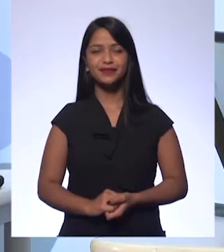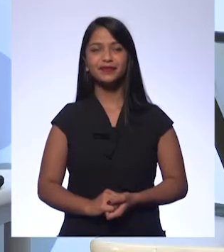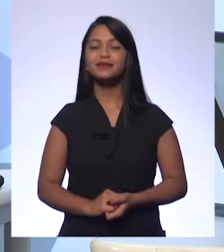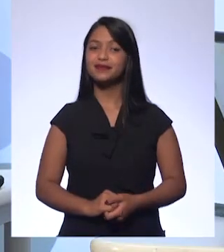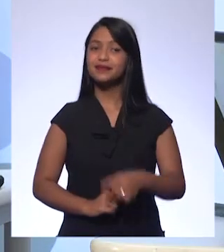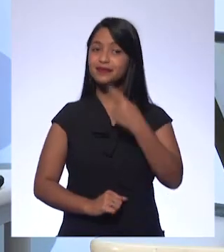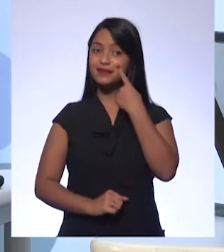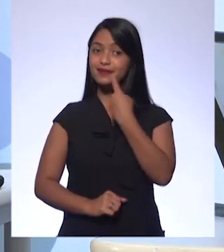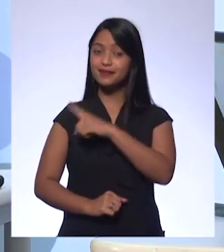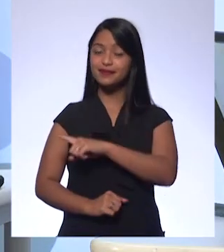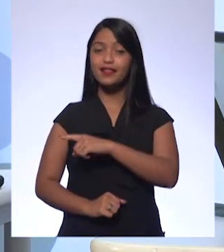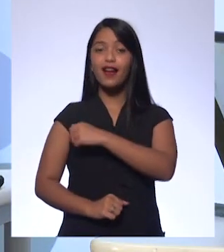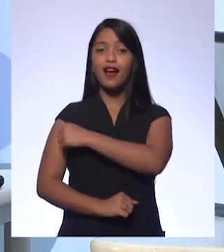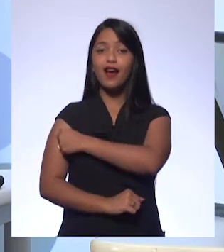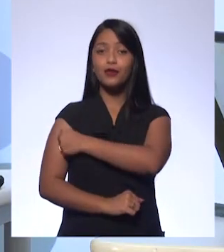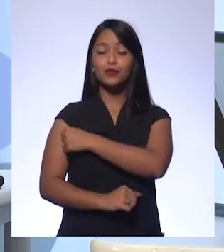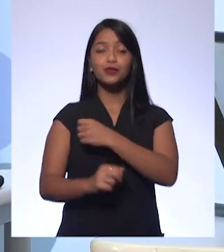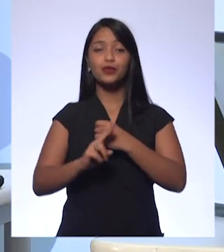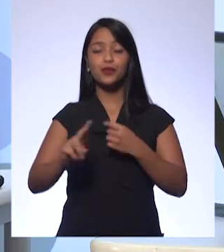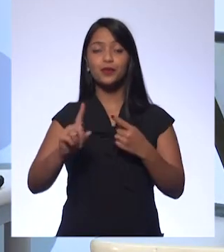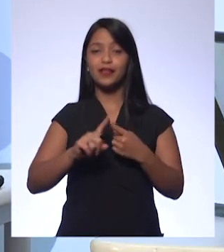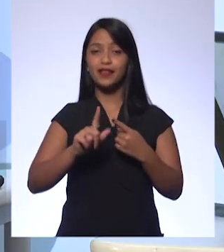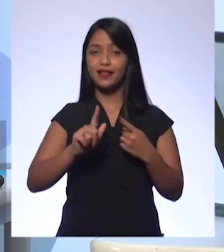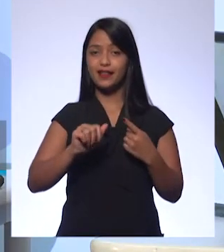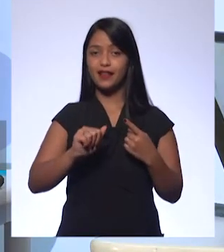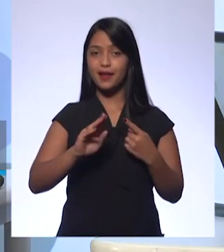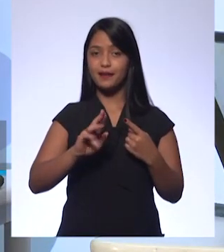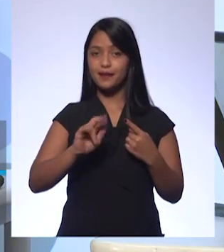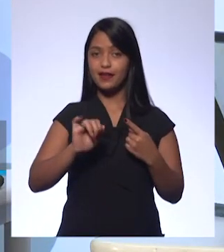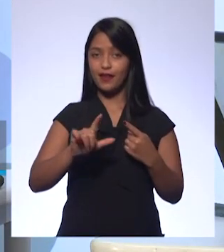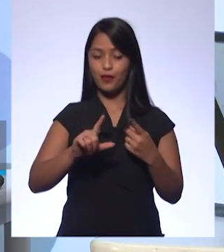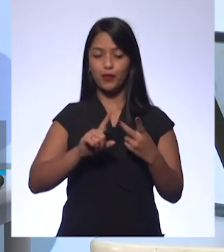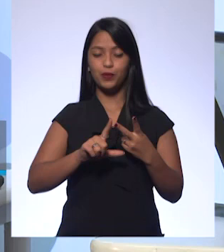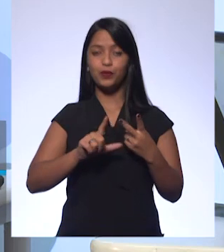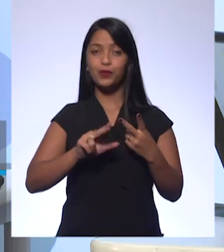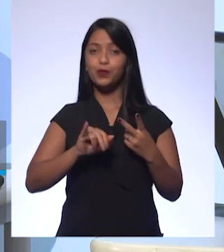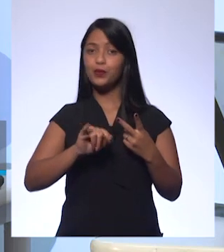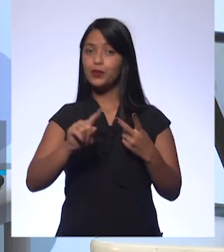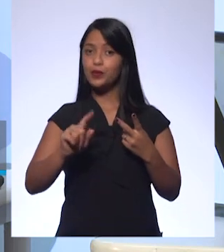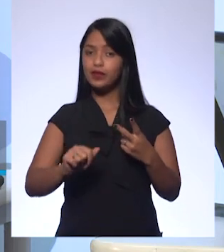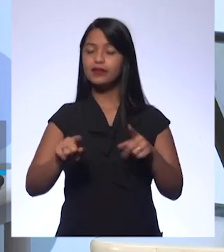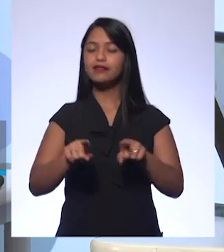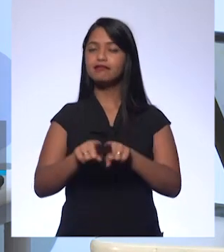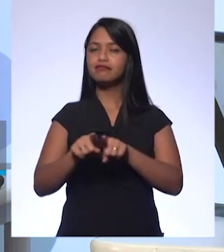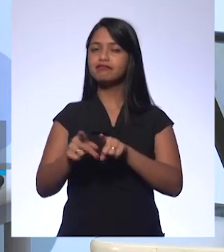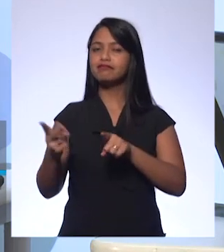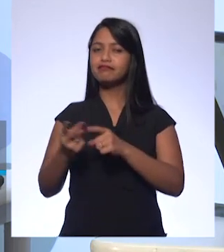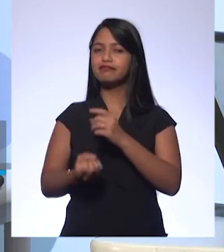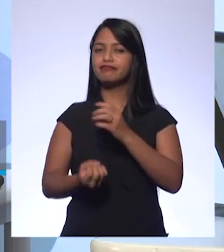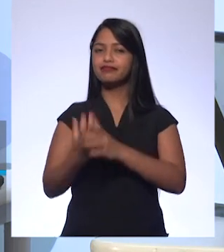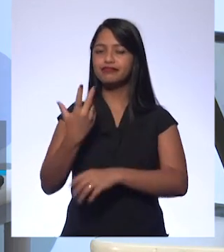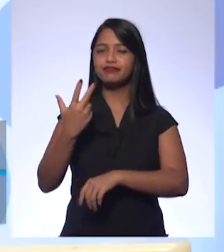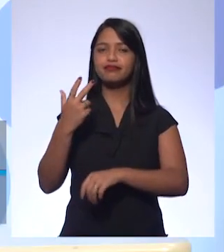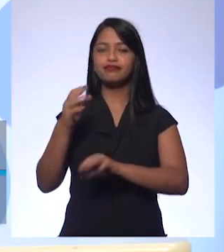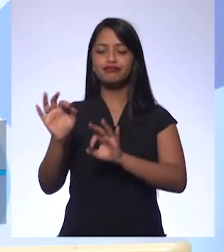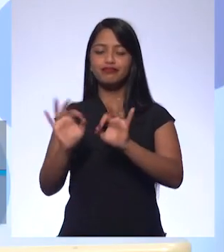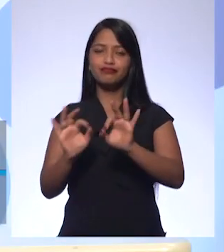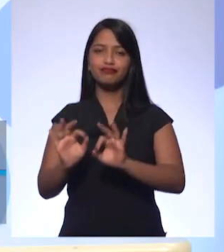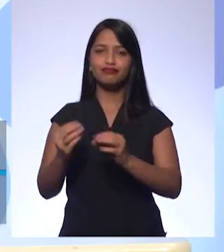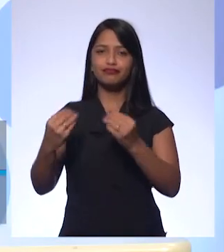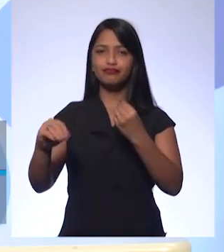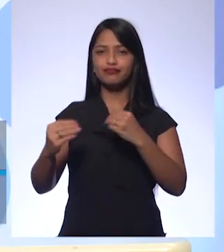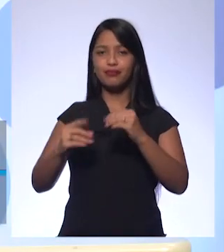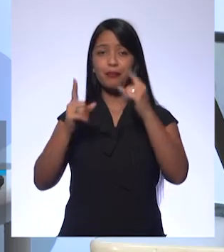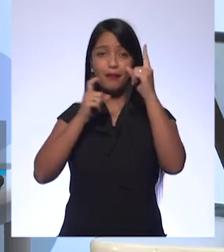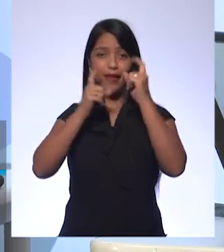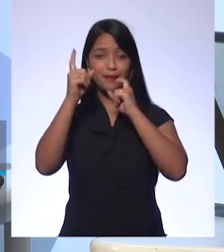Aí temos o aluno Gabriel e a Luísa, né, que fizeram também os memes. Eu tô encantada, acho que a Andrea também está. Ficou muito bonitinho. Porque, uhum,